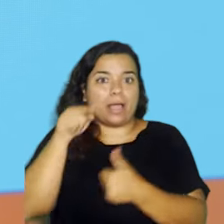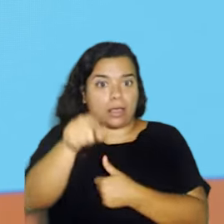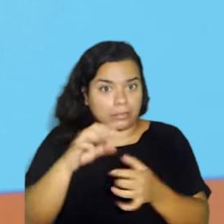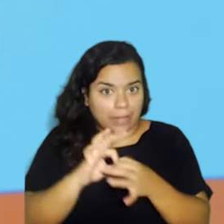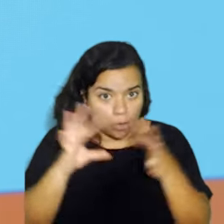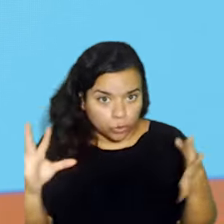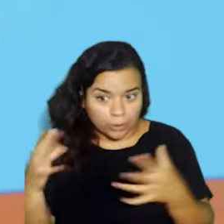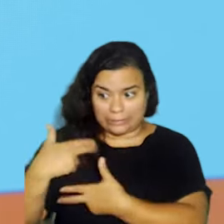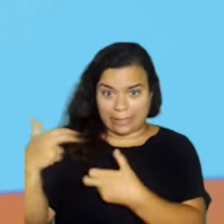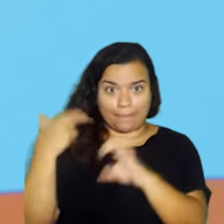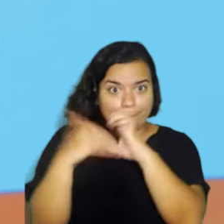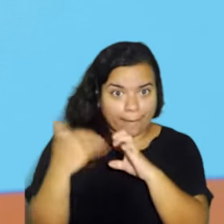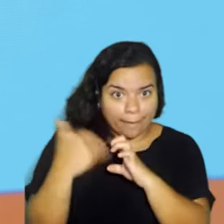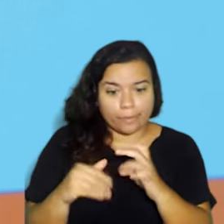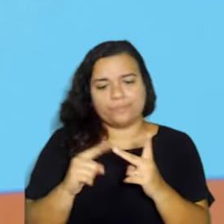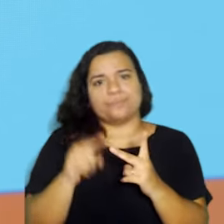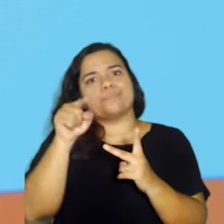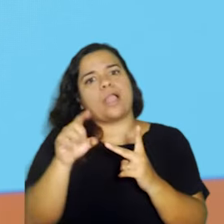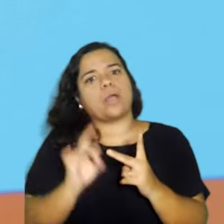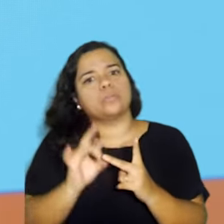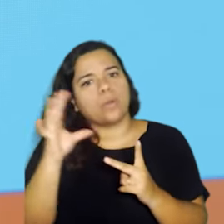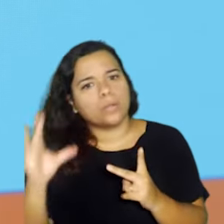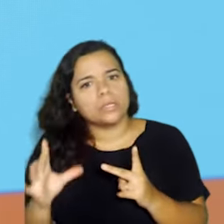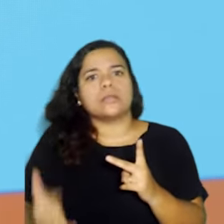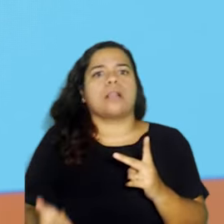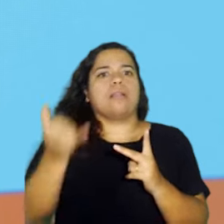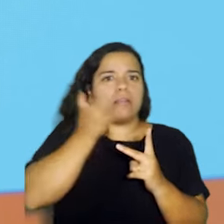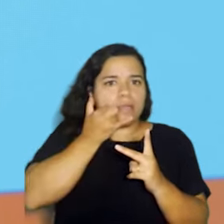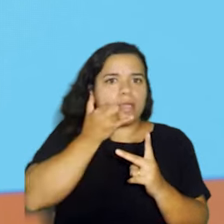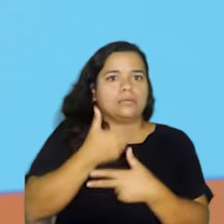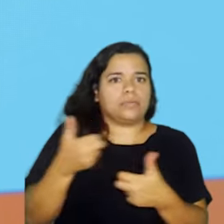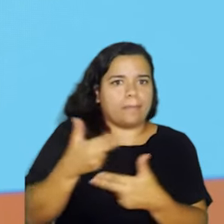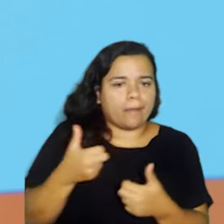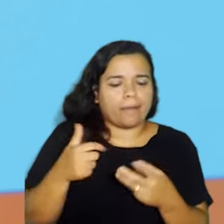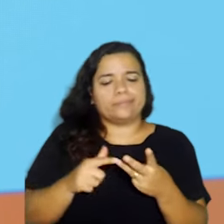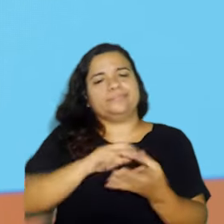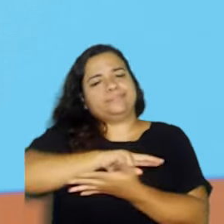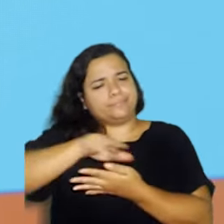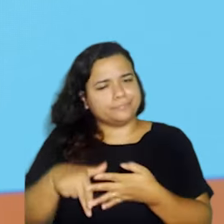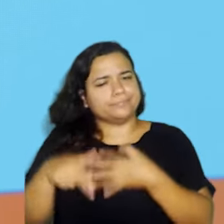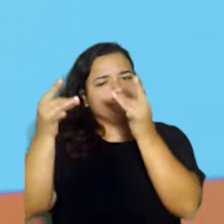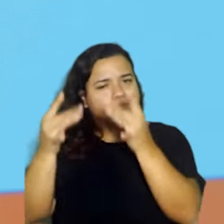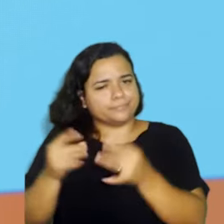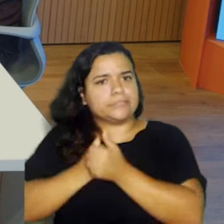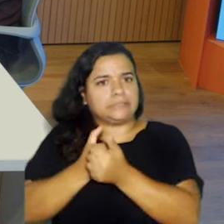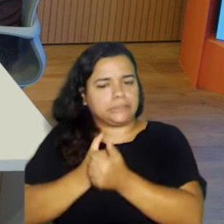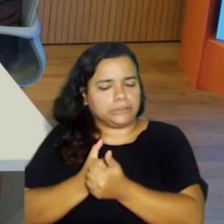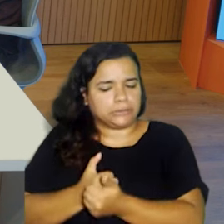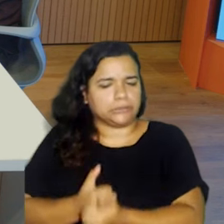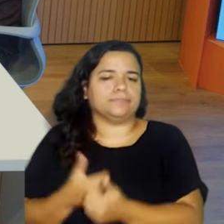você autoriza o sebra mandar e-mail para vocês você autoriza você ligar para vocês então é tudo isso aqui vocês vão